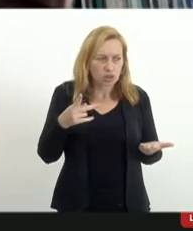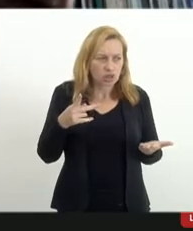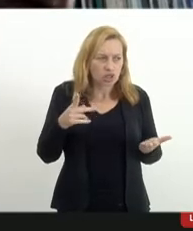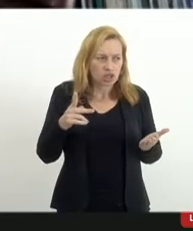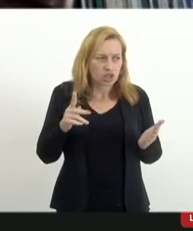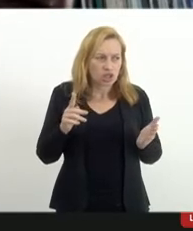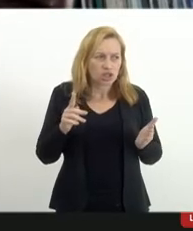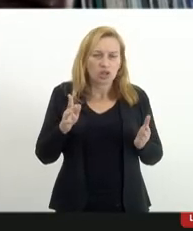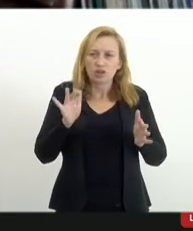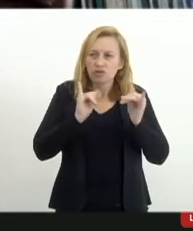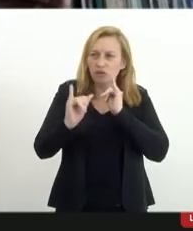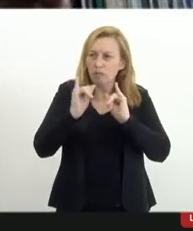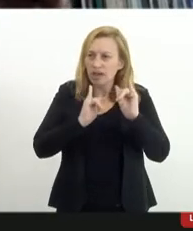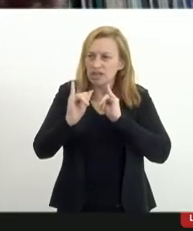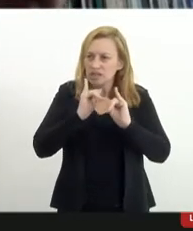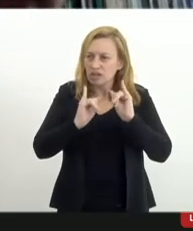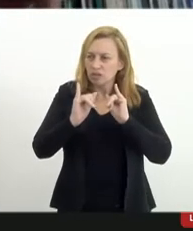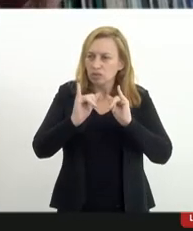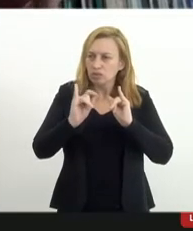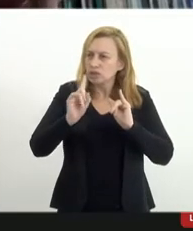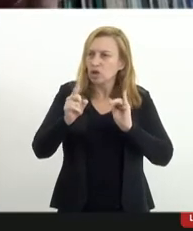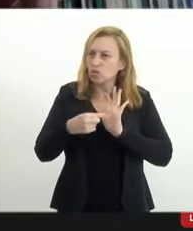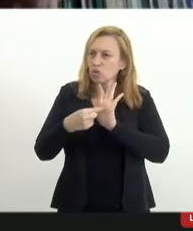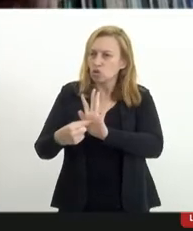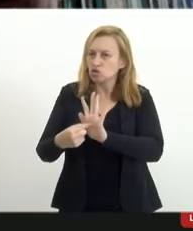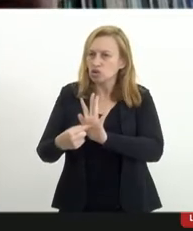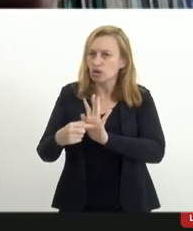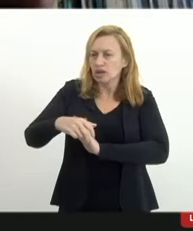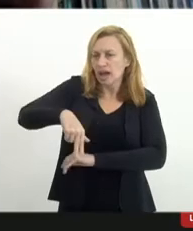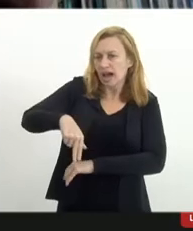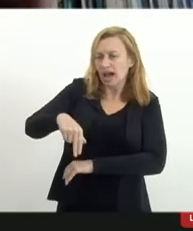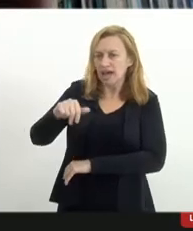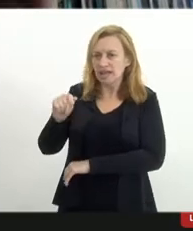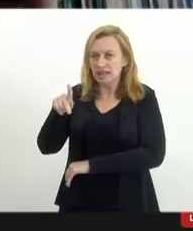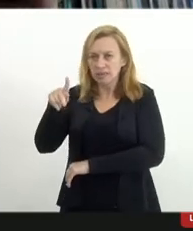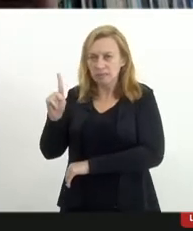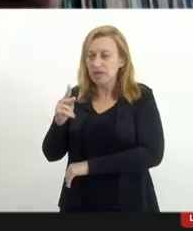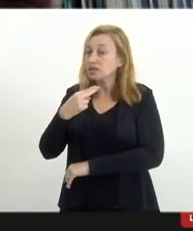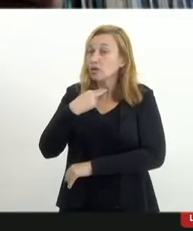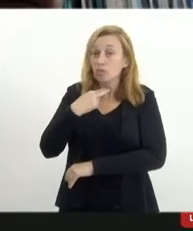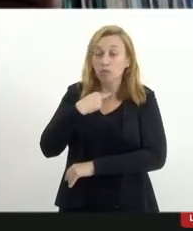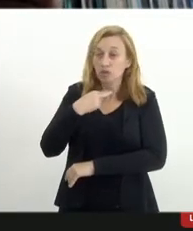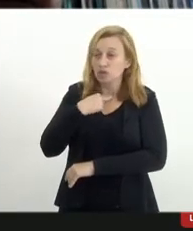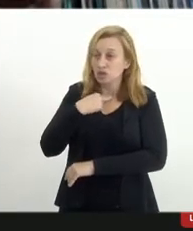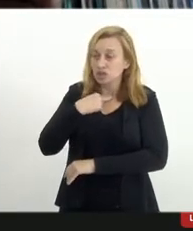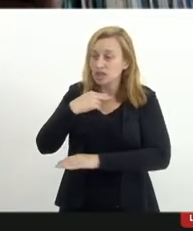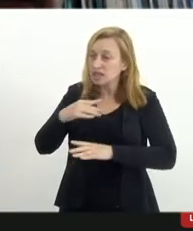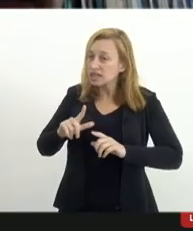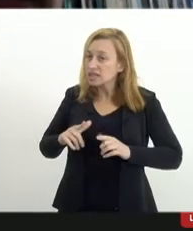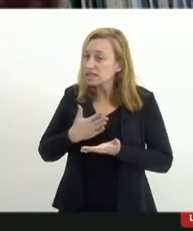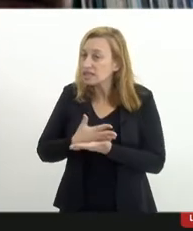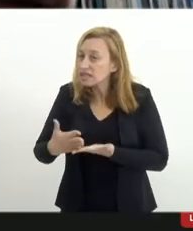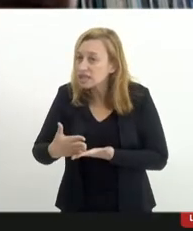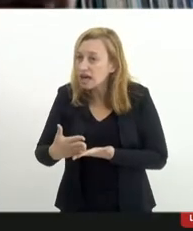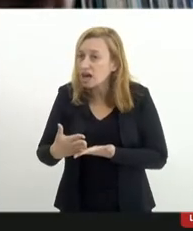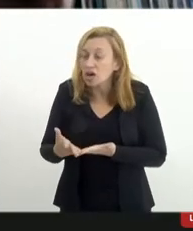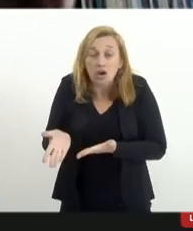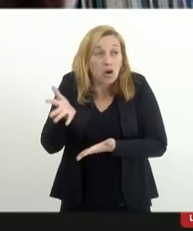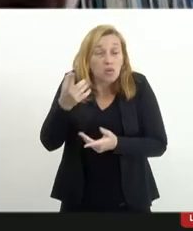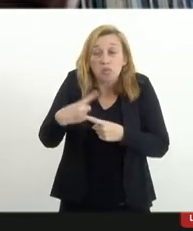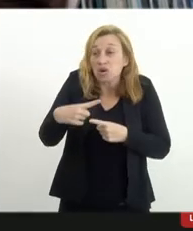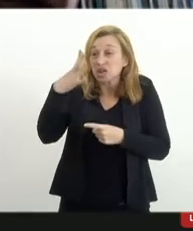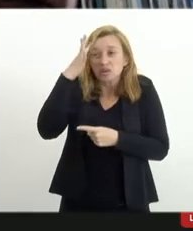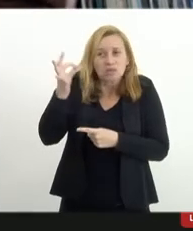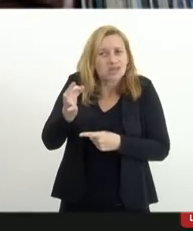informações, a ANP não teria condições de começar a contar um prazo decadencial do que ela nem sabe que